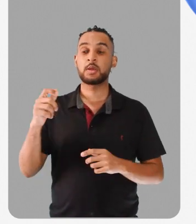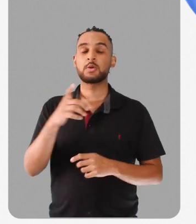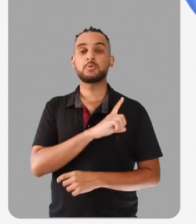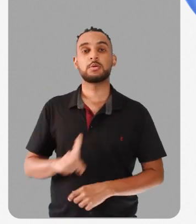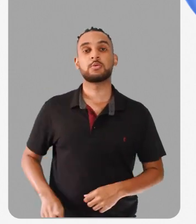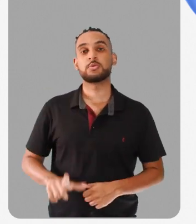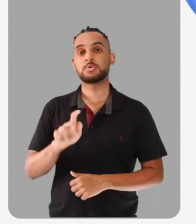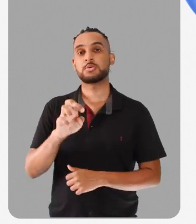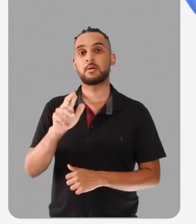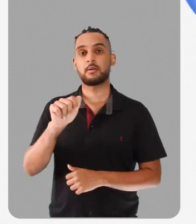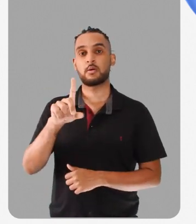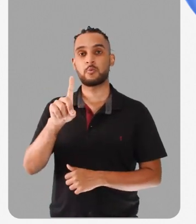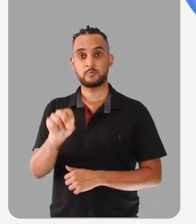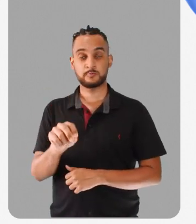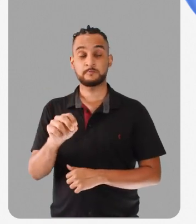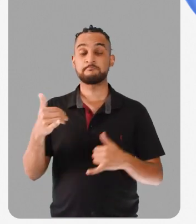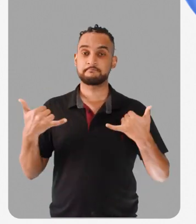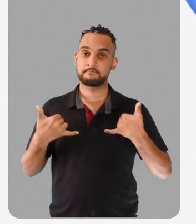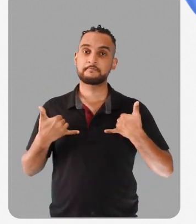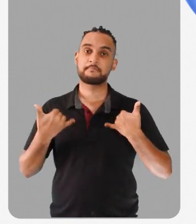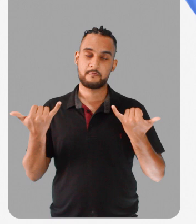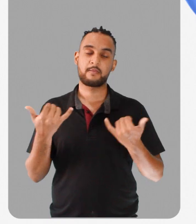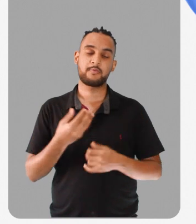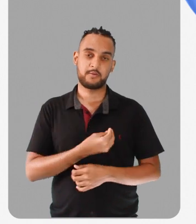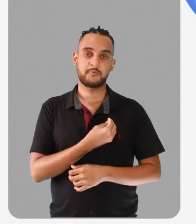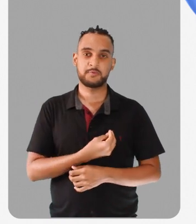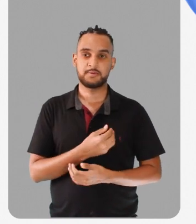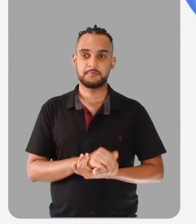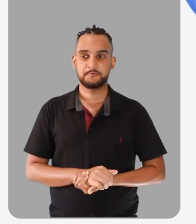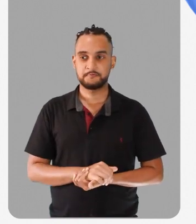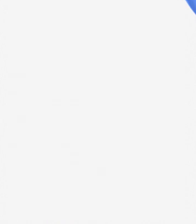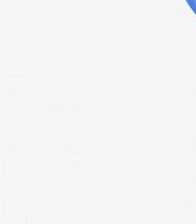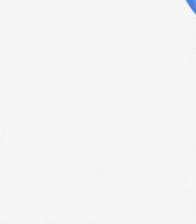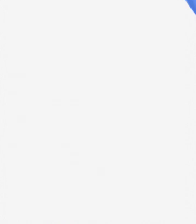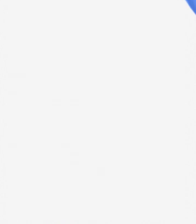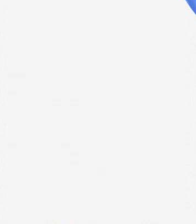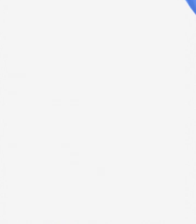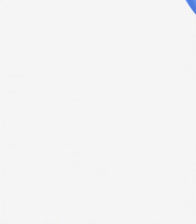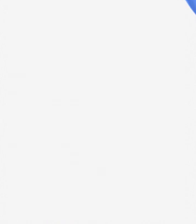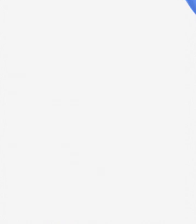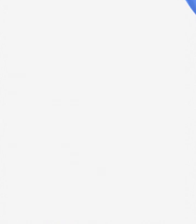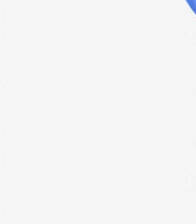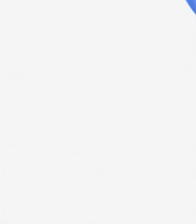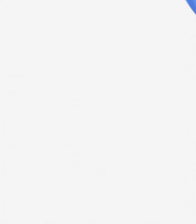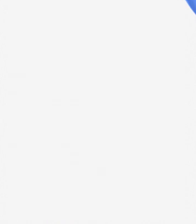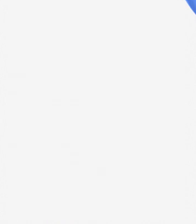Henrique Figueiredo e o diácono Geraldo Mendes da Silva comemoram mais um ano de vida.